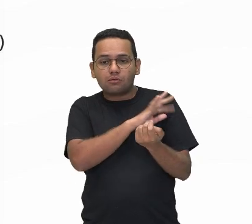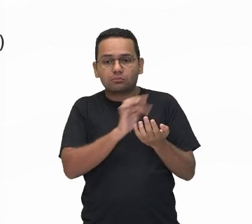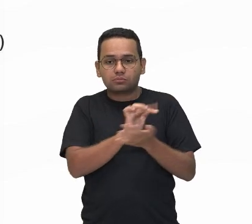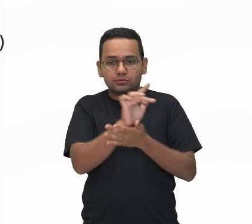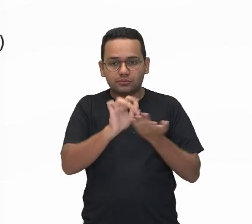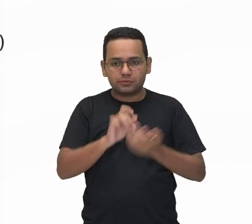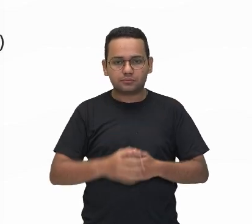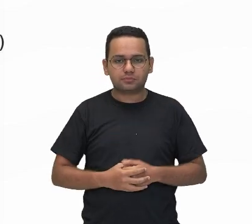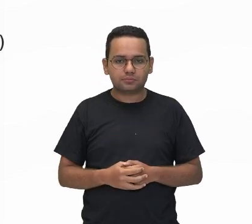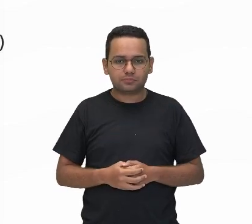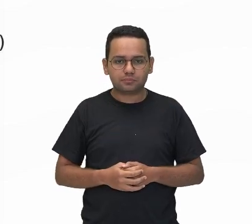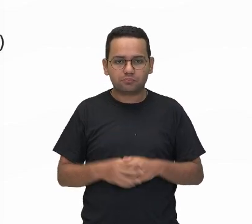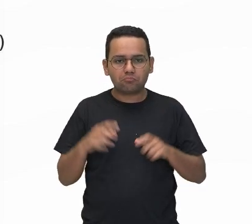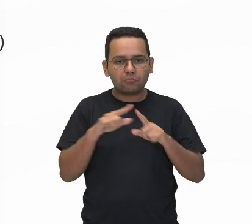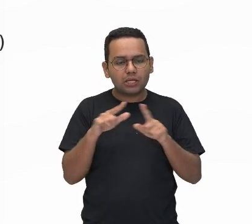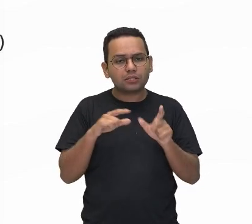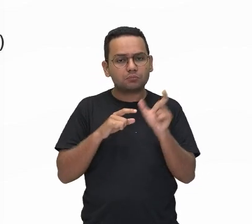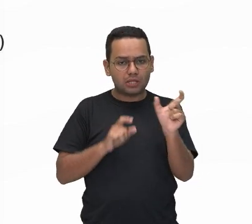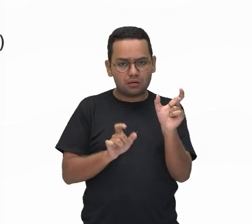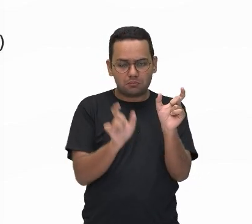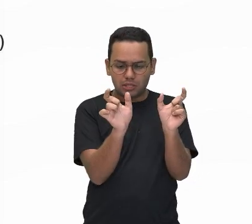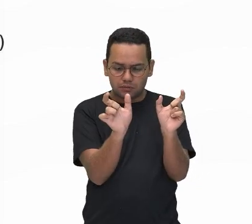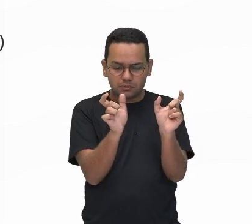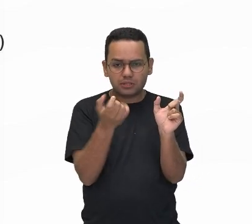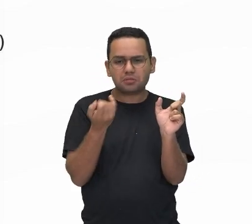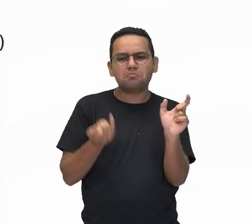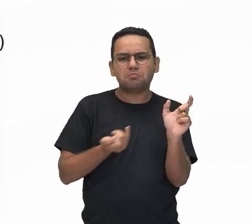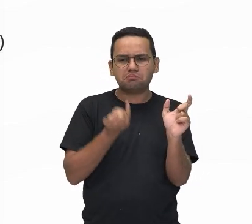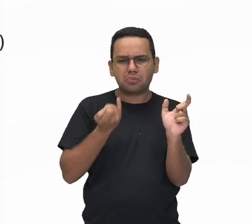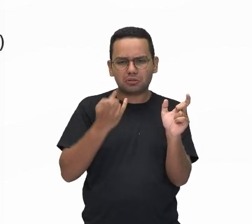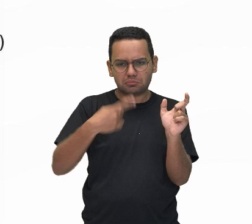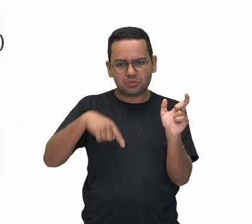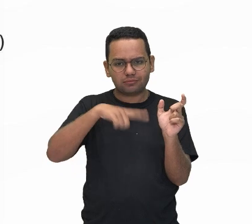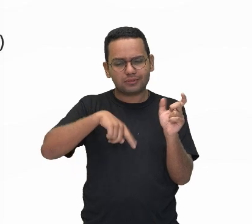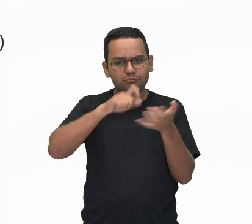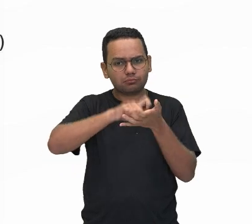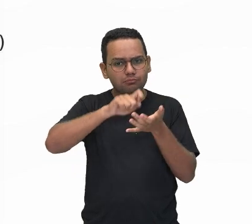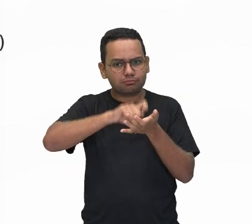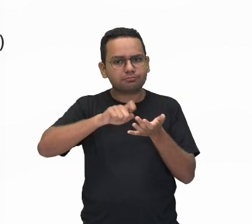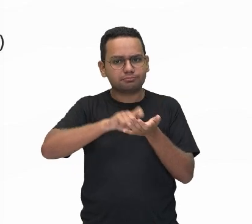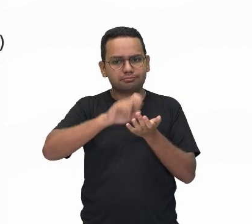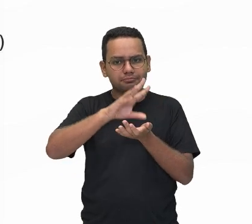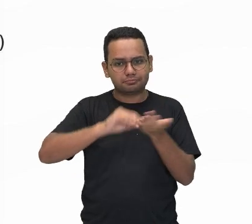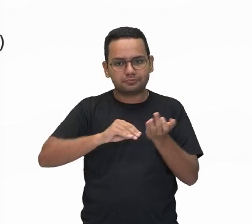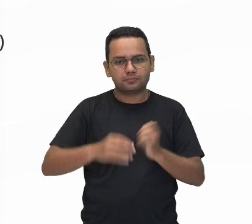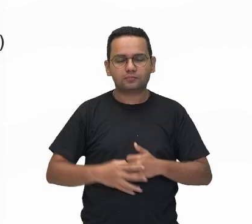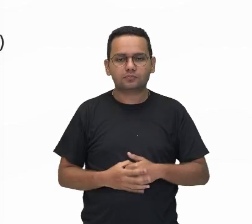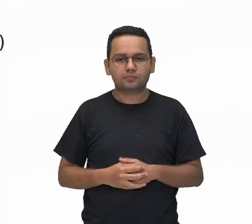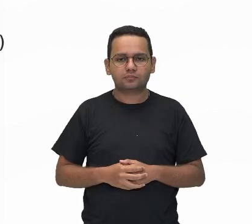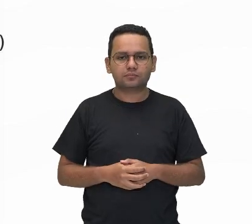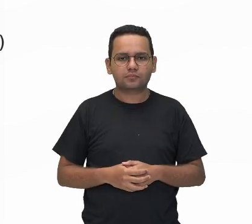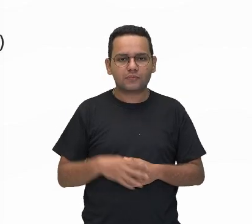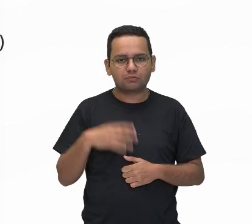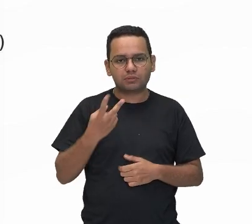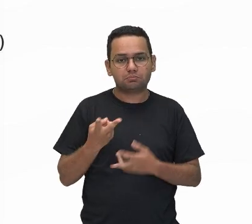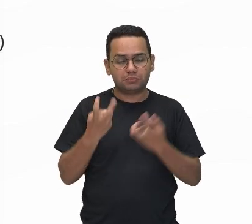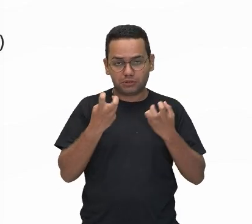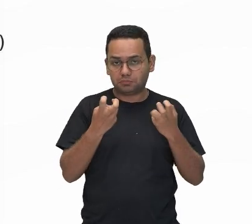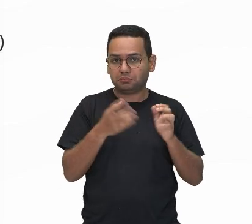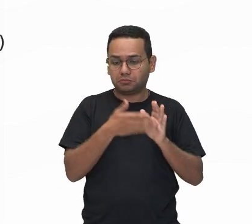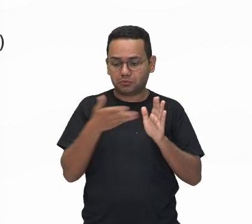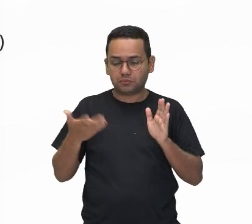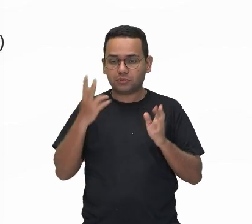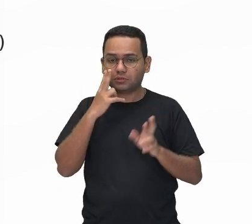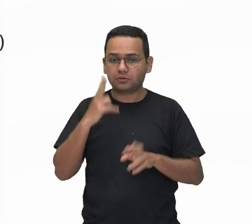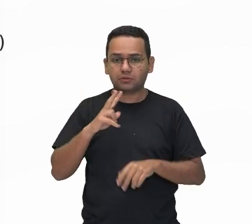tem duas palavrinhas aí que vocês guardem bem, porque vocês vão poder identificar elas no decorrer da história, que eu vou já